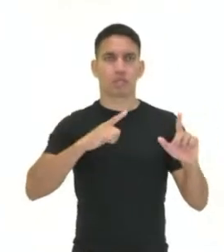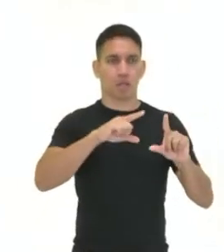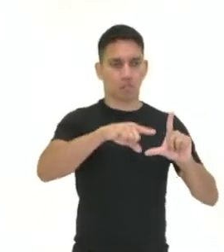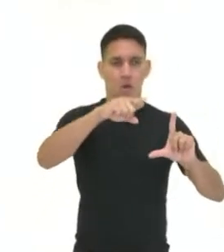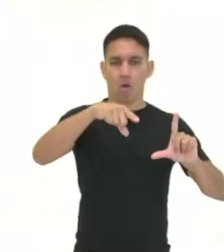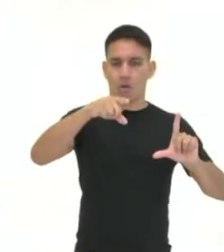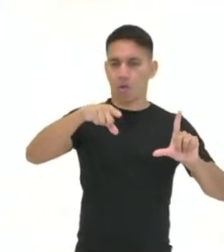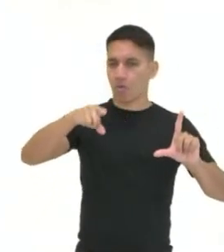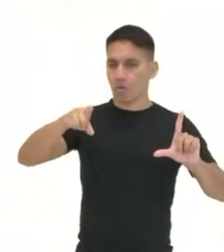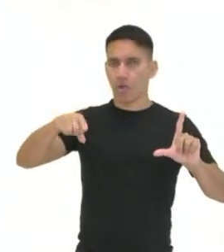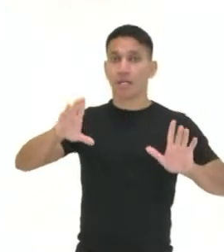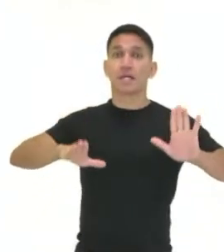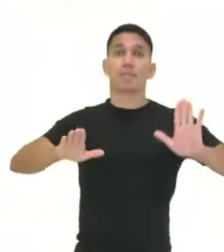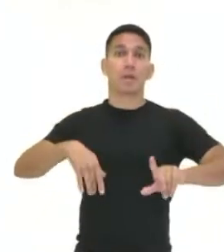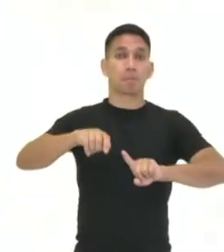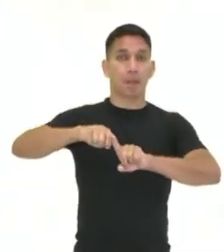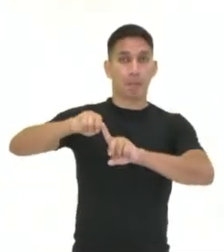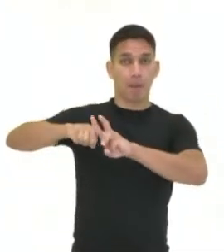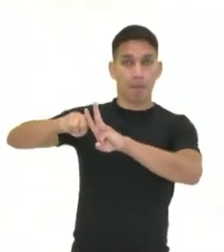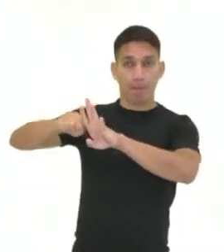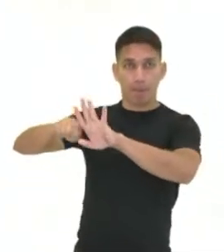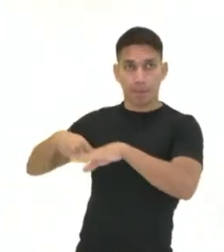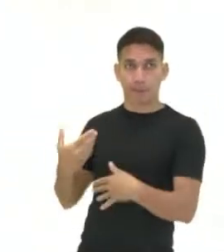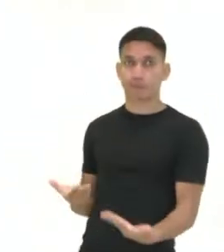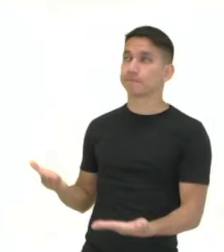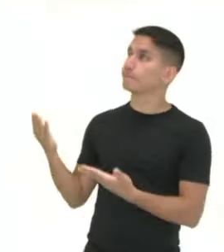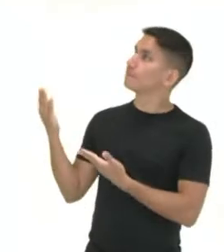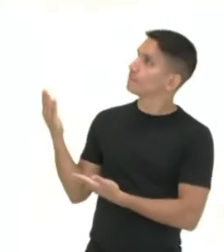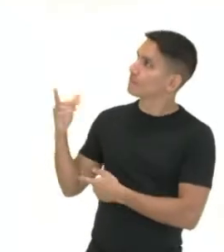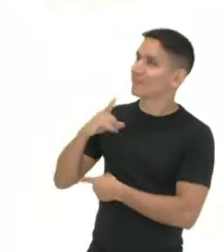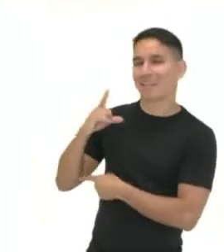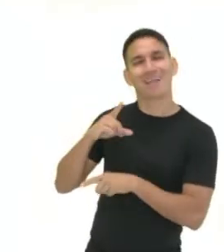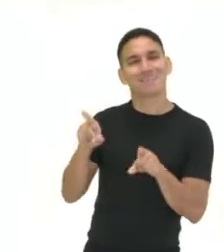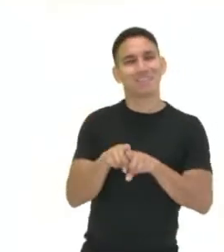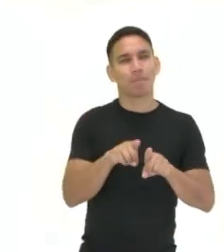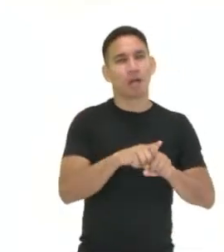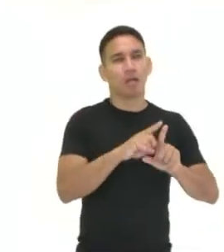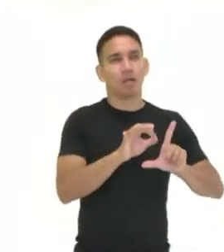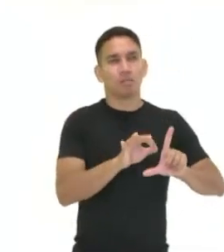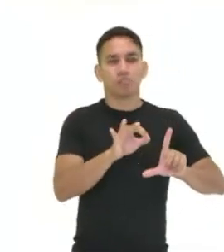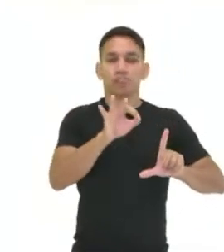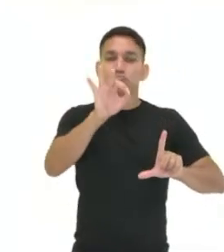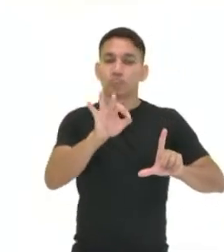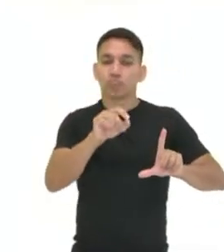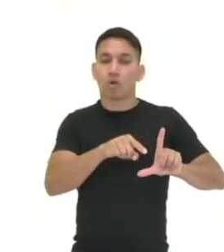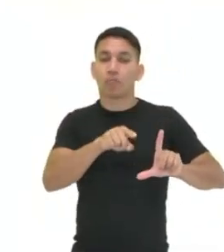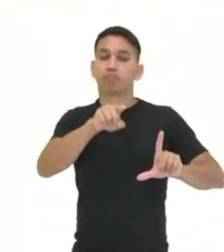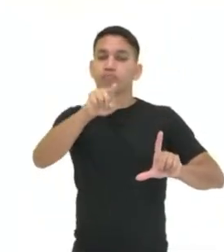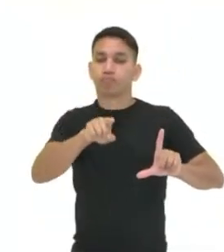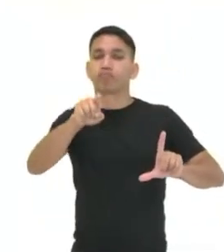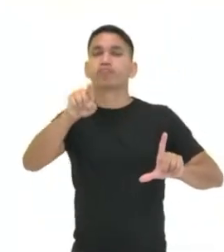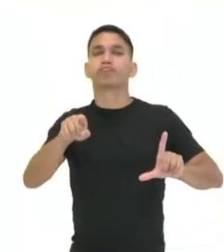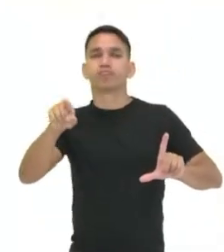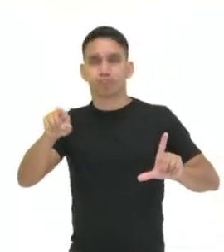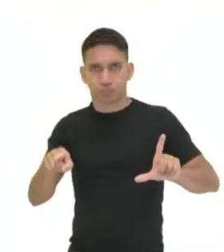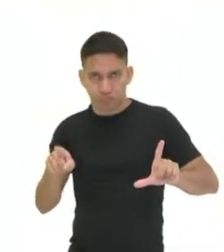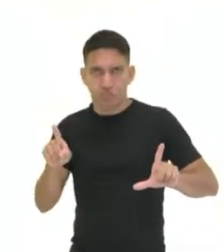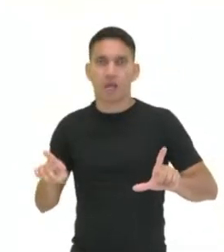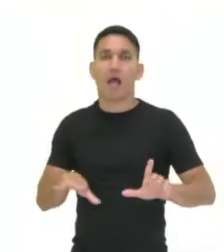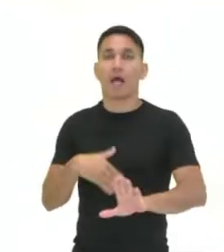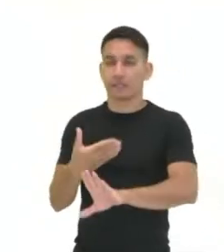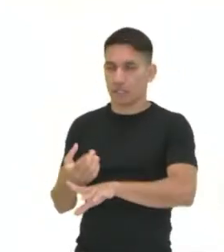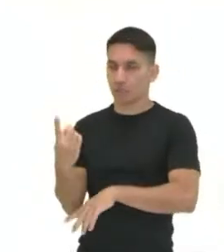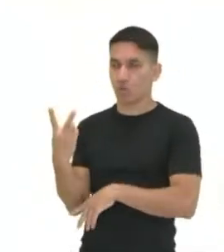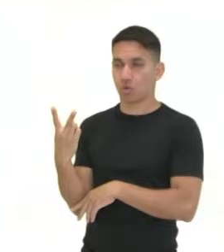ali conforme os meses, tá? Aqui é um leve crescimento, então de 16 até